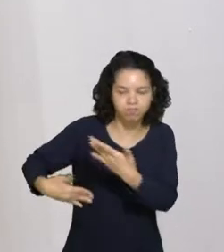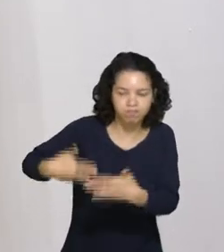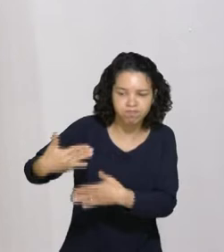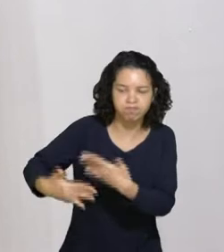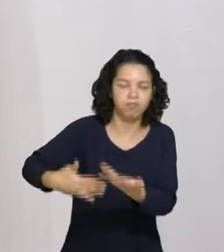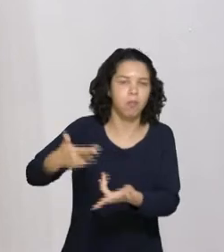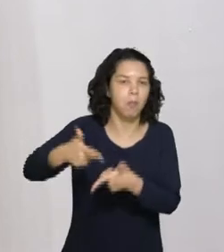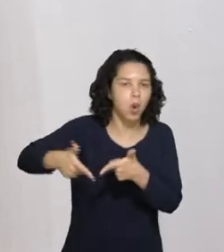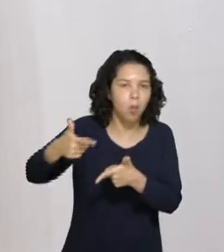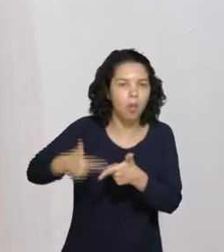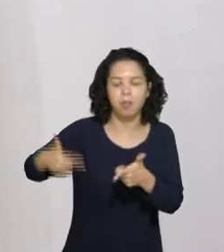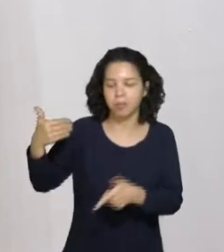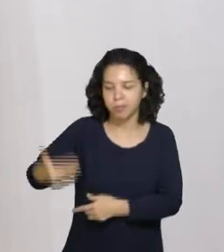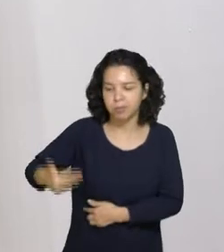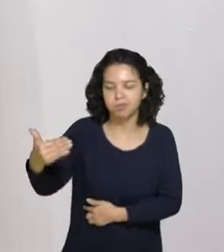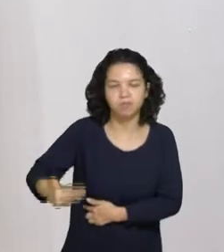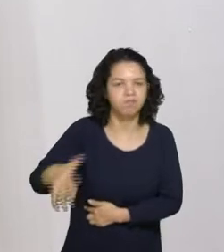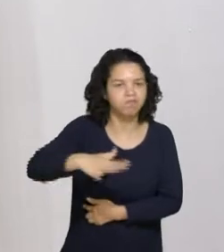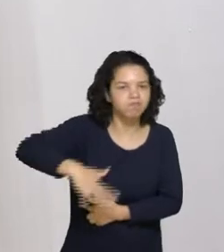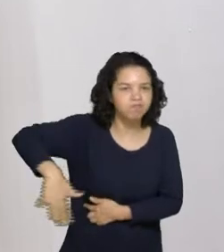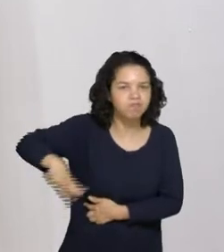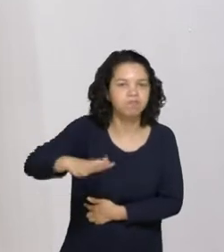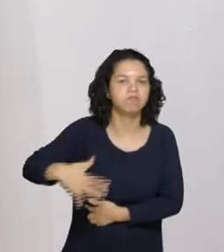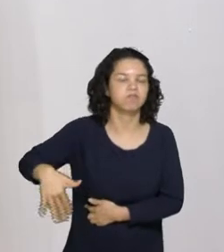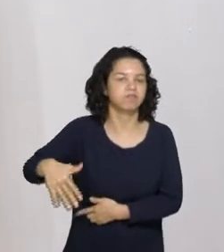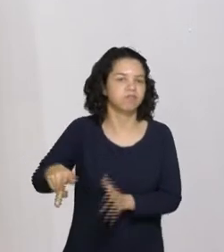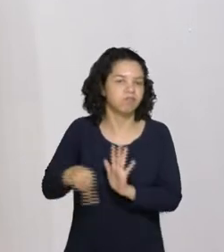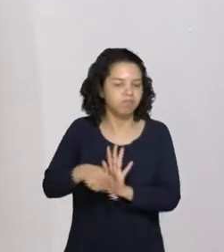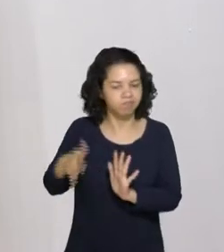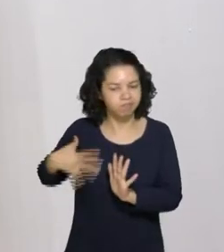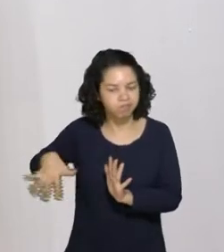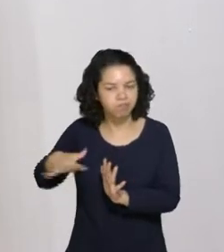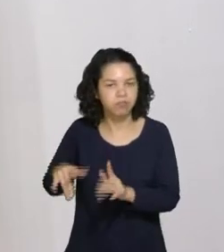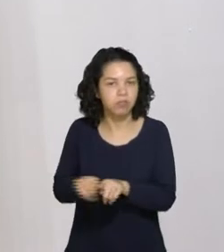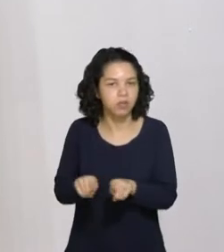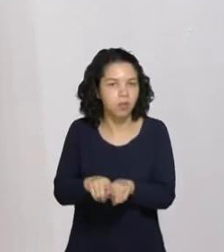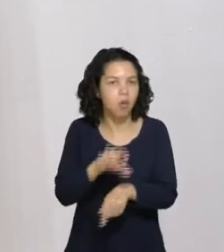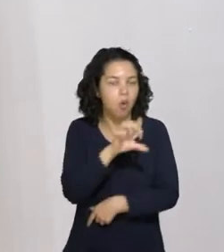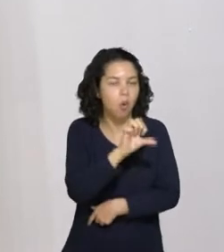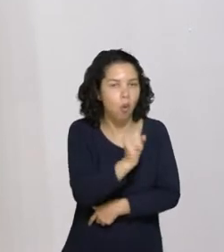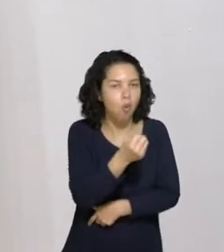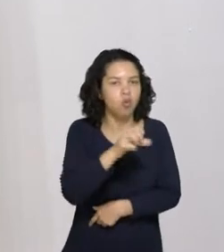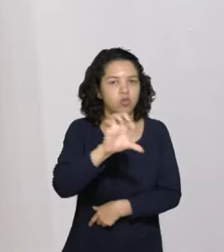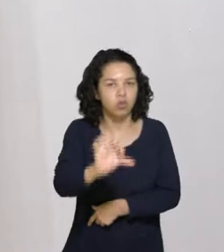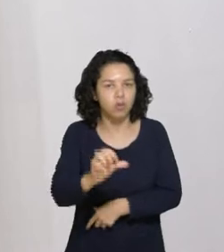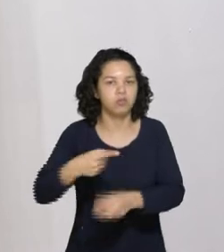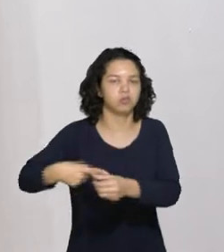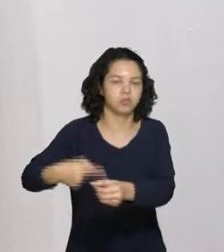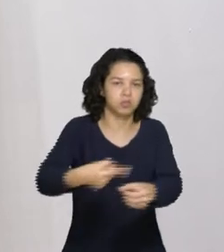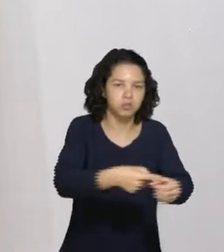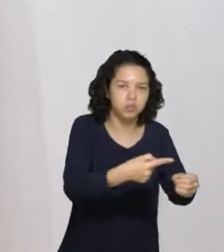a todos nós da nossa região, desses 8 ou 9 municípios que envolvem o Parque Nacional.